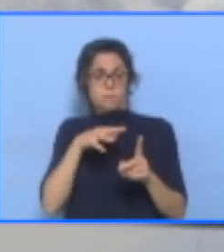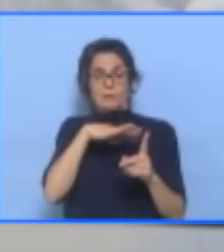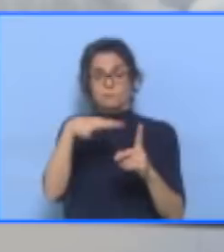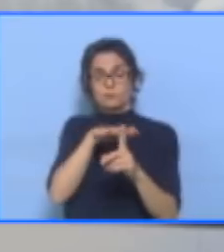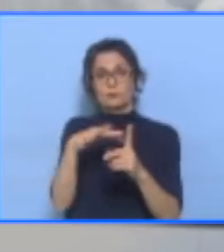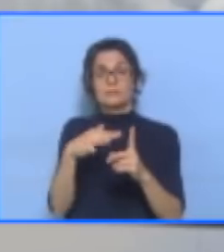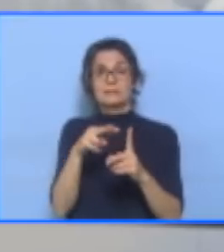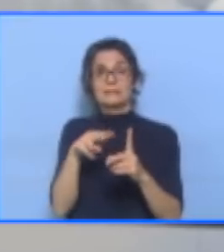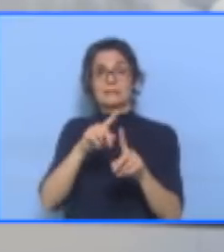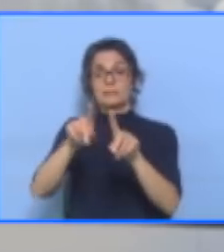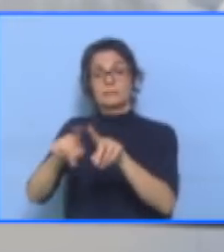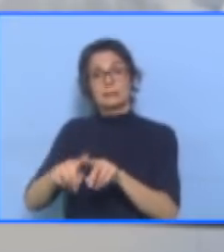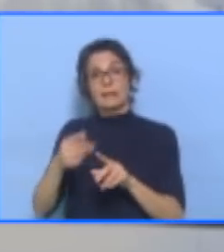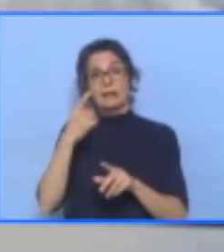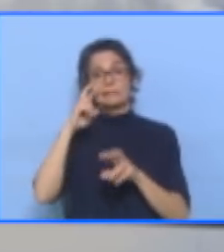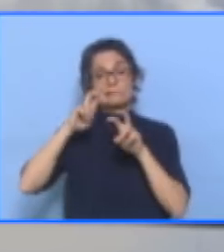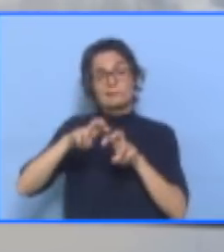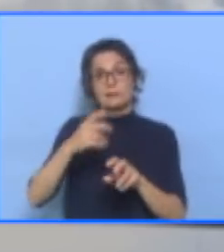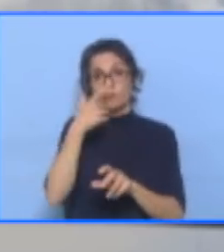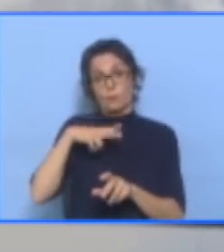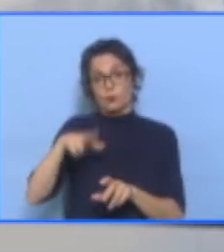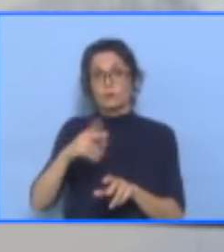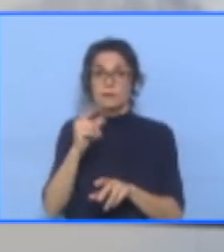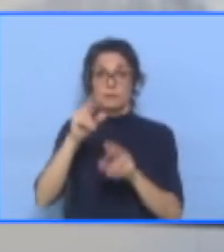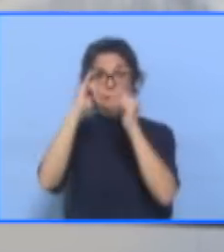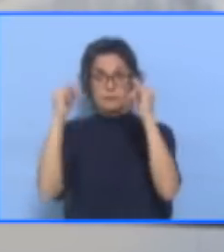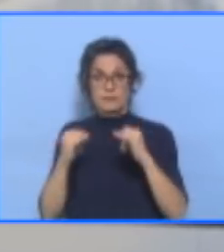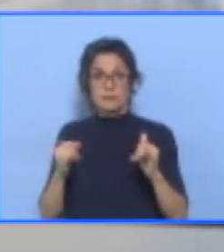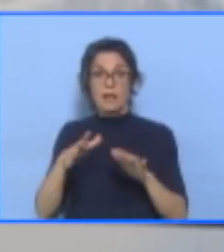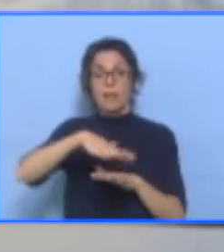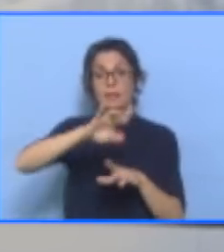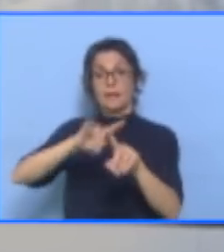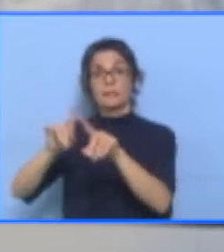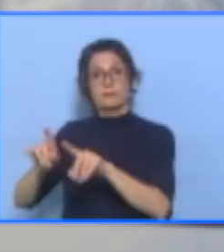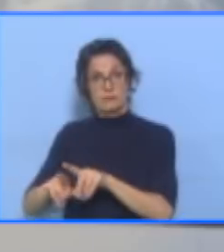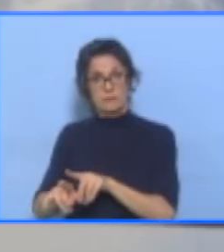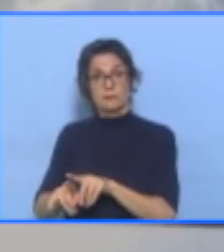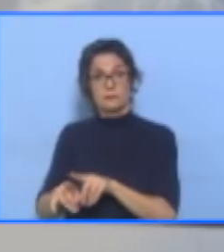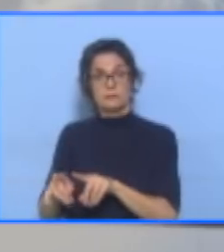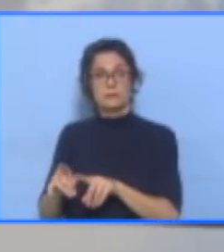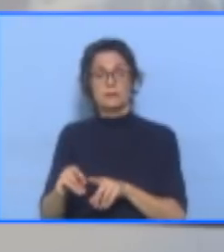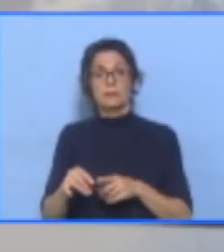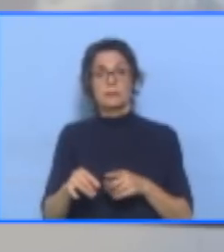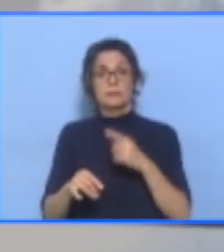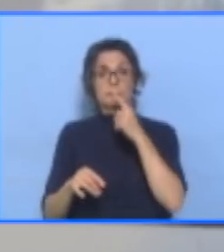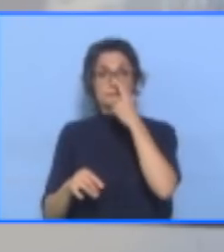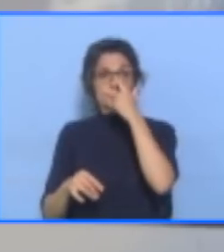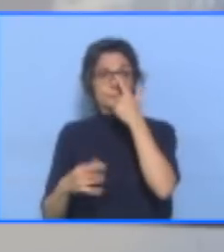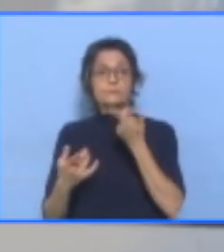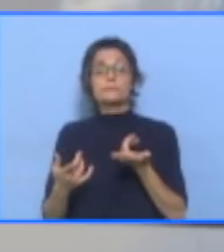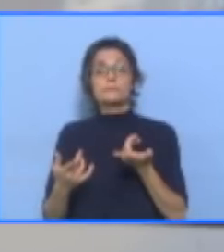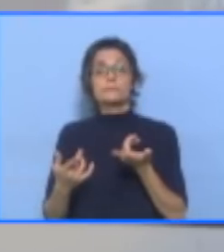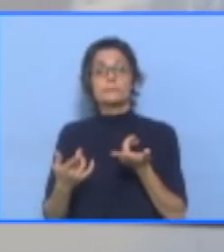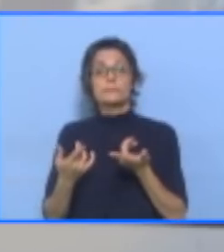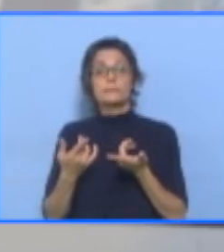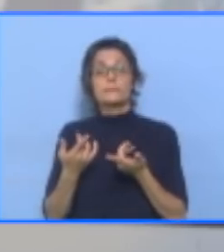portugueses e internacionais de várias áreas, literatura também, é importante ver que, por exemplo,